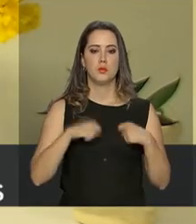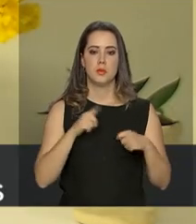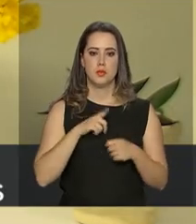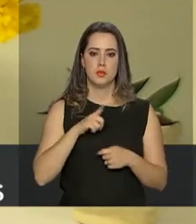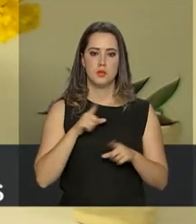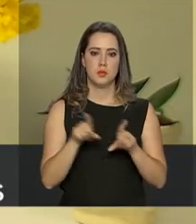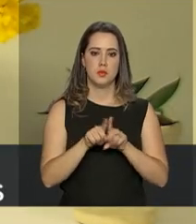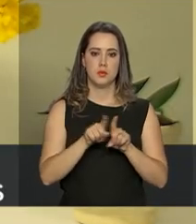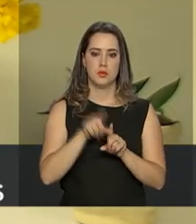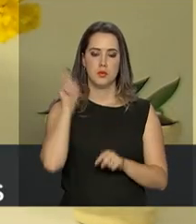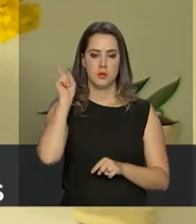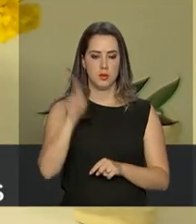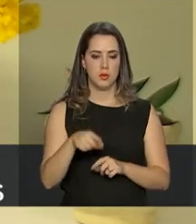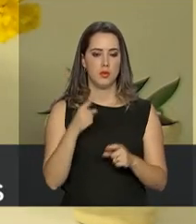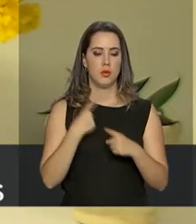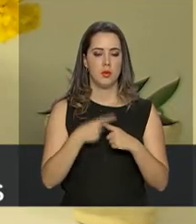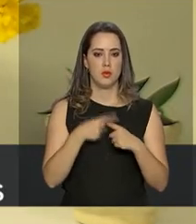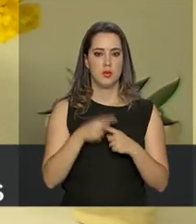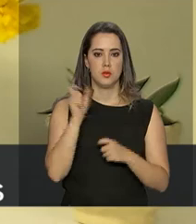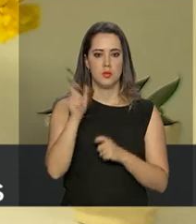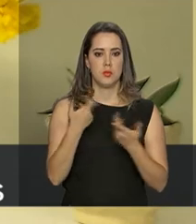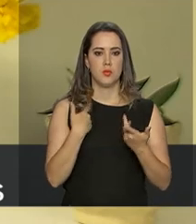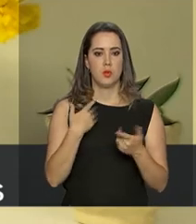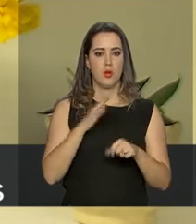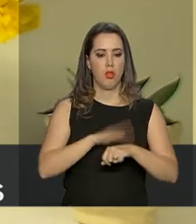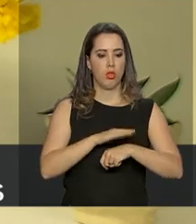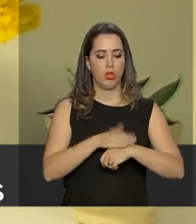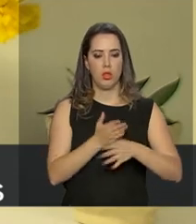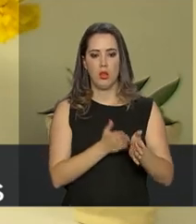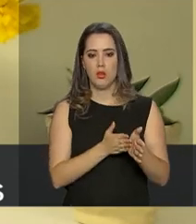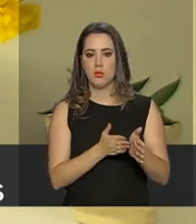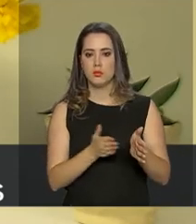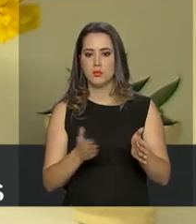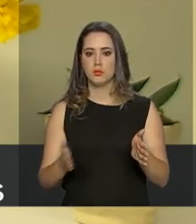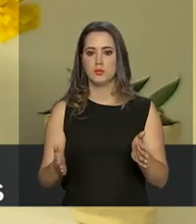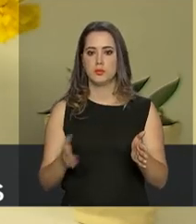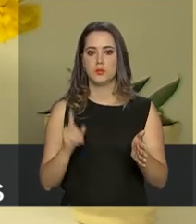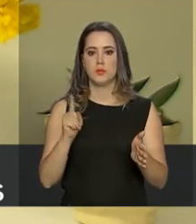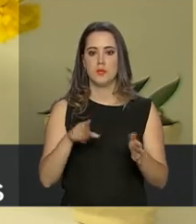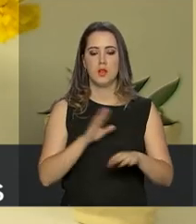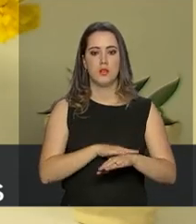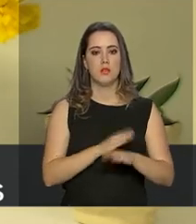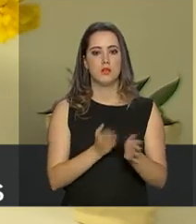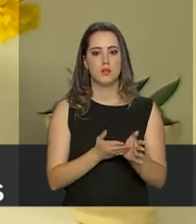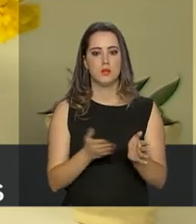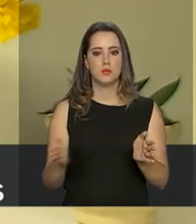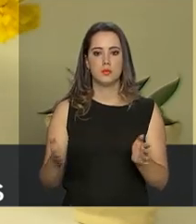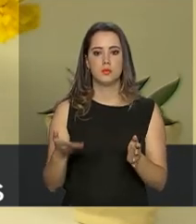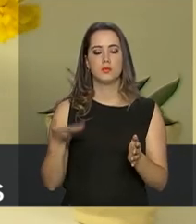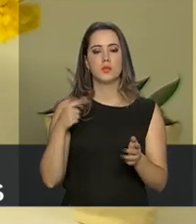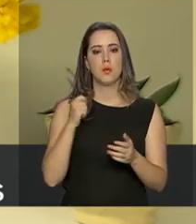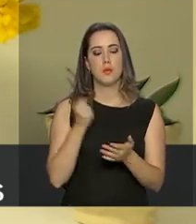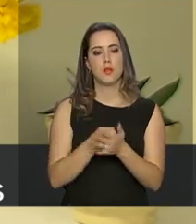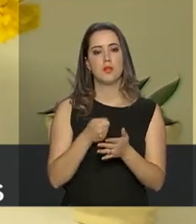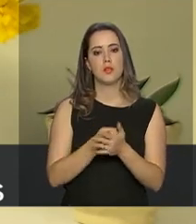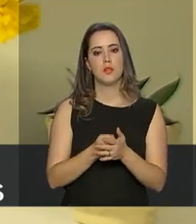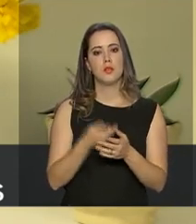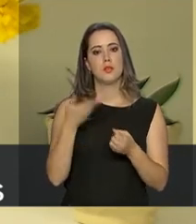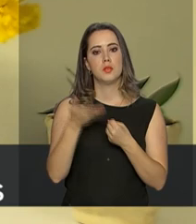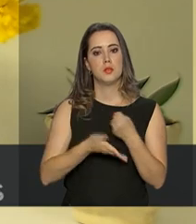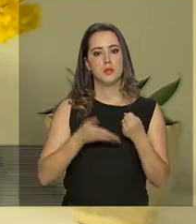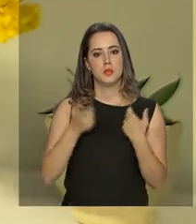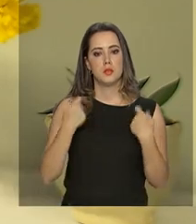é que esse benefício a carência que carência de um benefício previdenciário carências são aquelas mínimas contribuições que eu devo